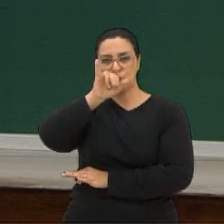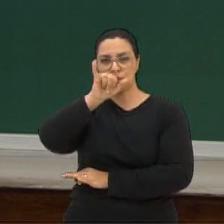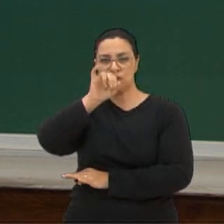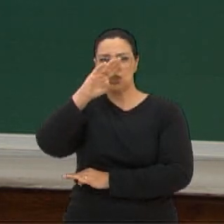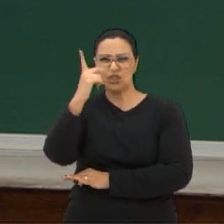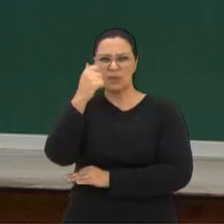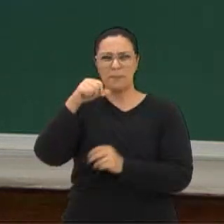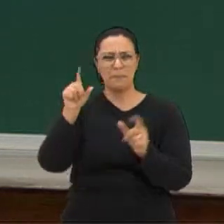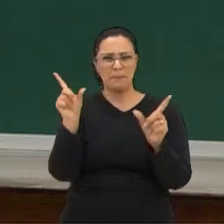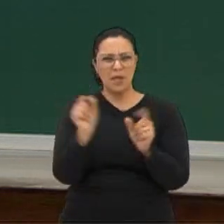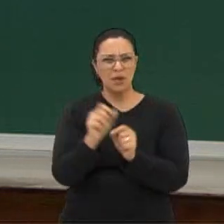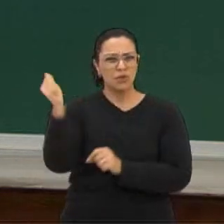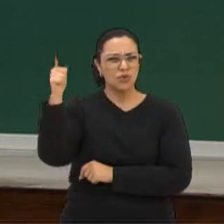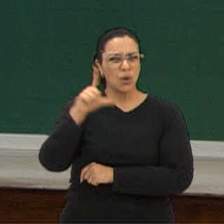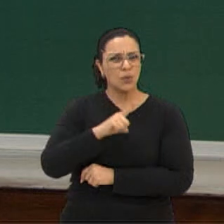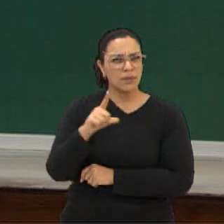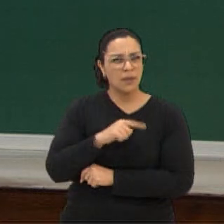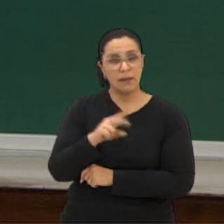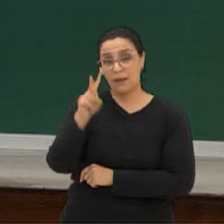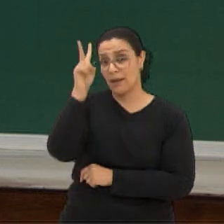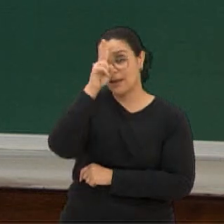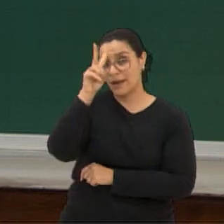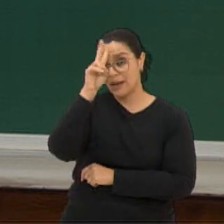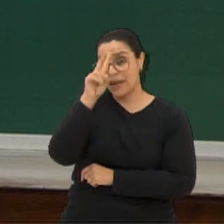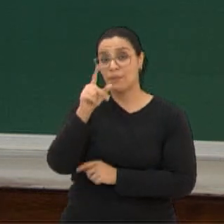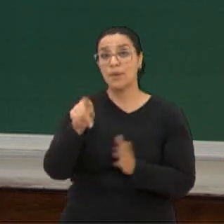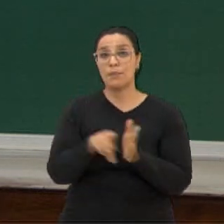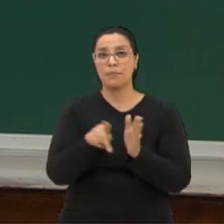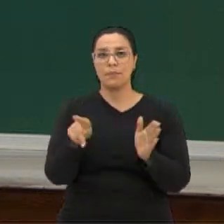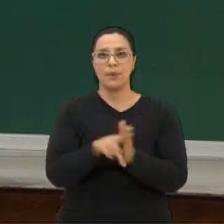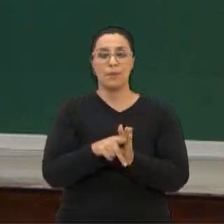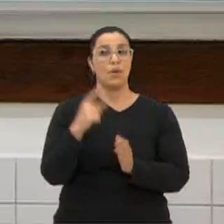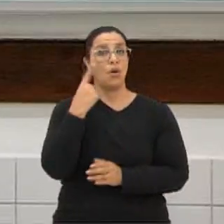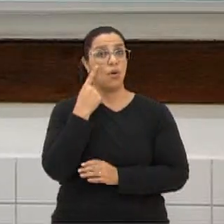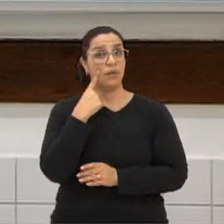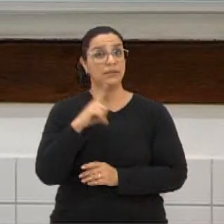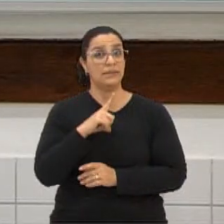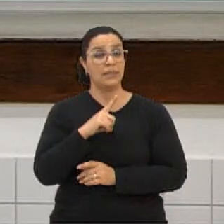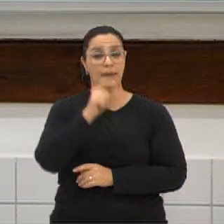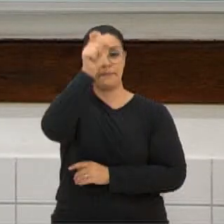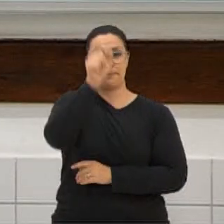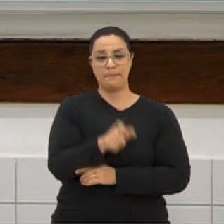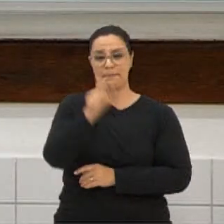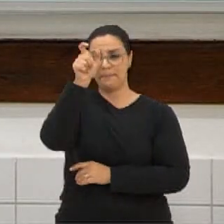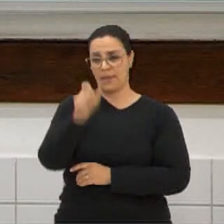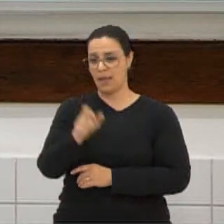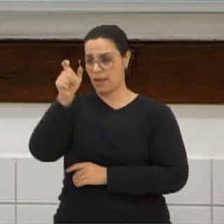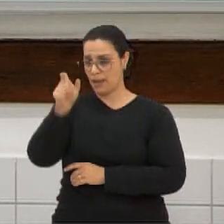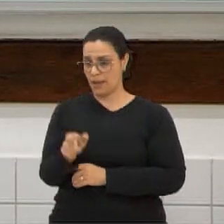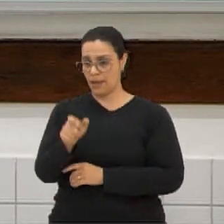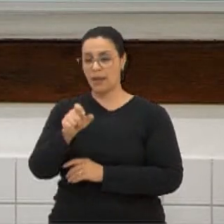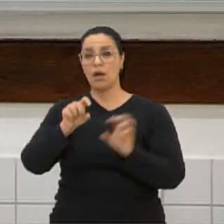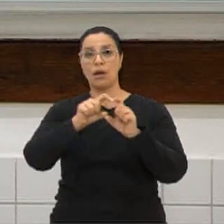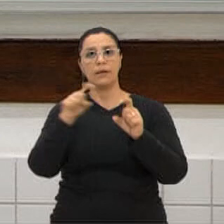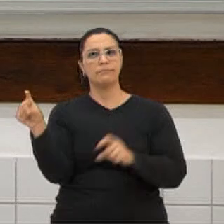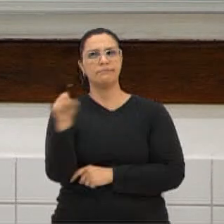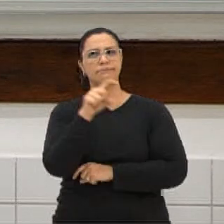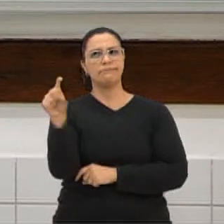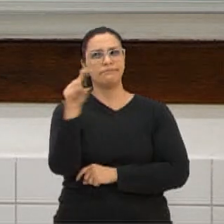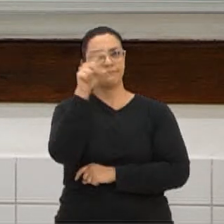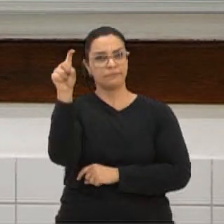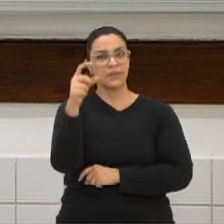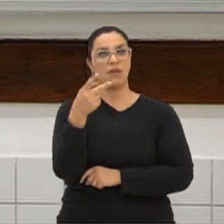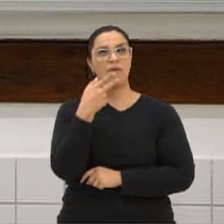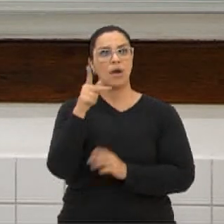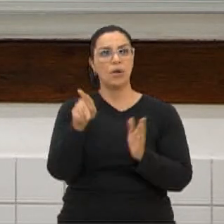raios solares. Lembra de paralelos e meridianos. Quando eu estou falando em paralelos, eu estou